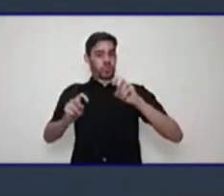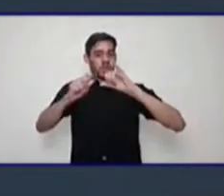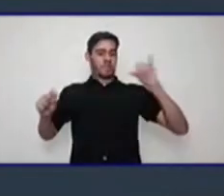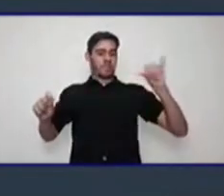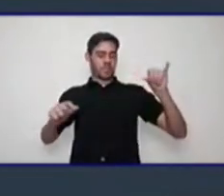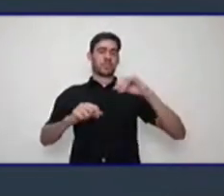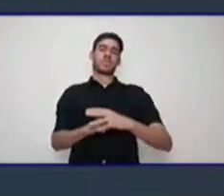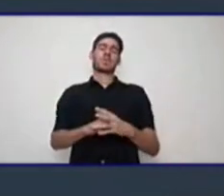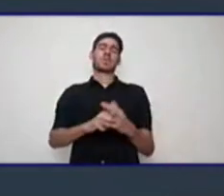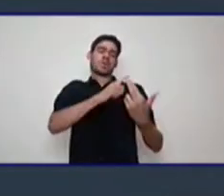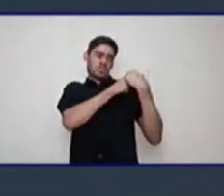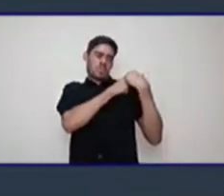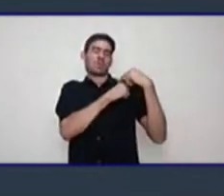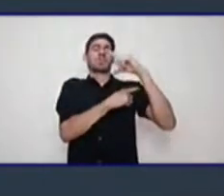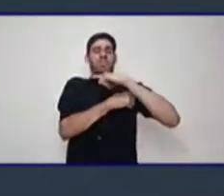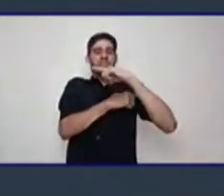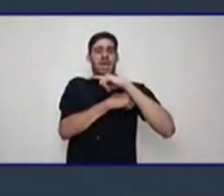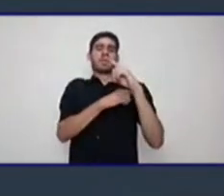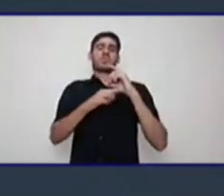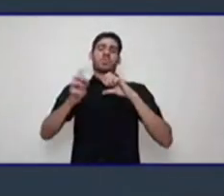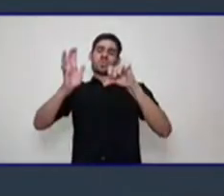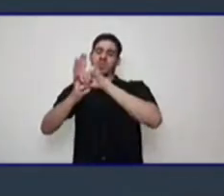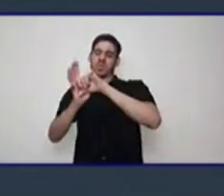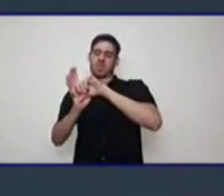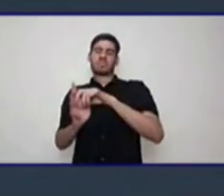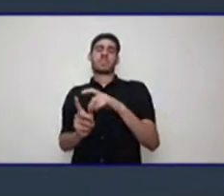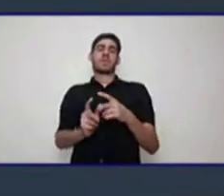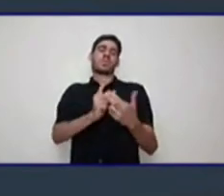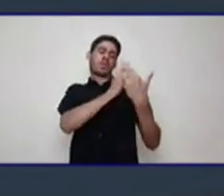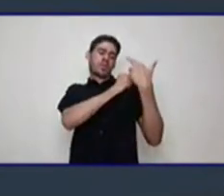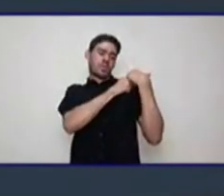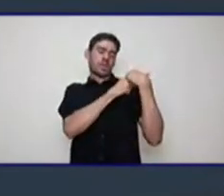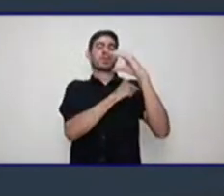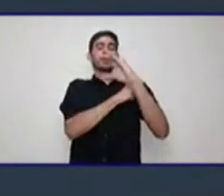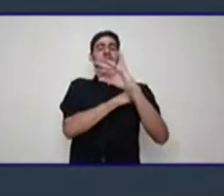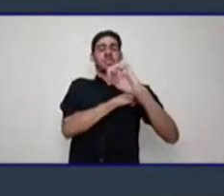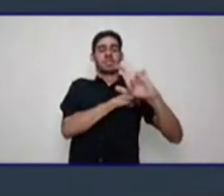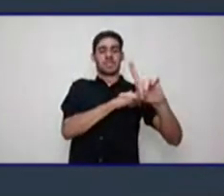tem a responsabilização criminal, responsabilização civil,